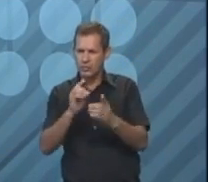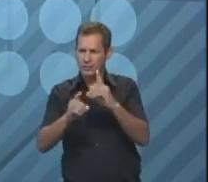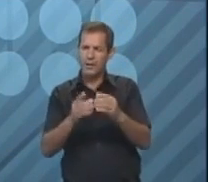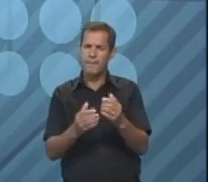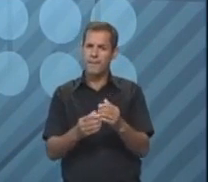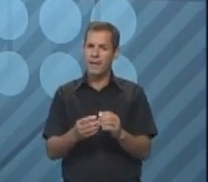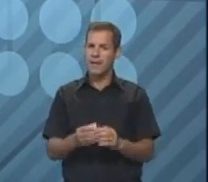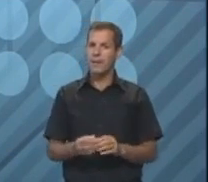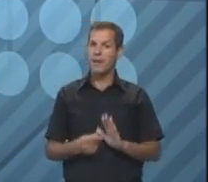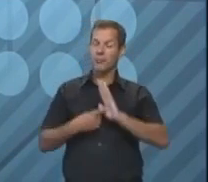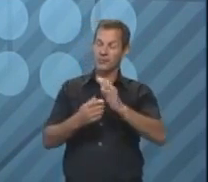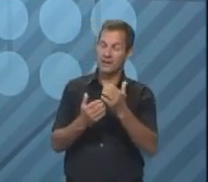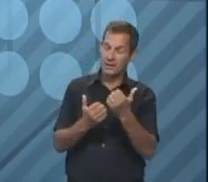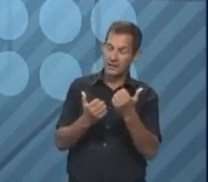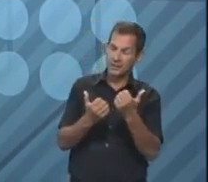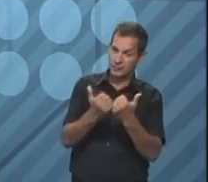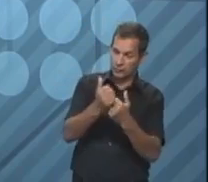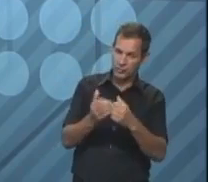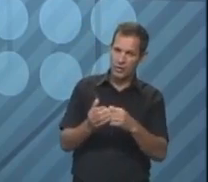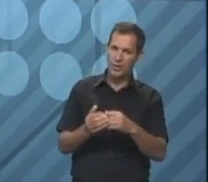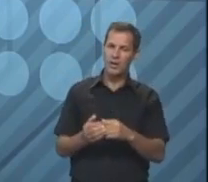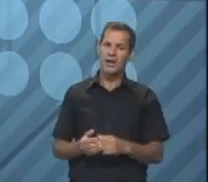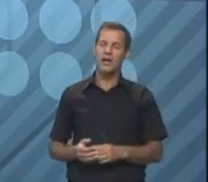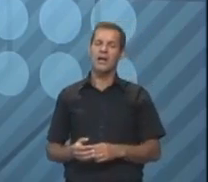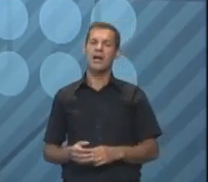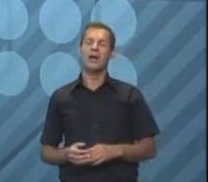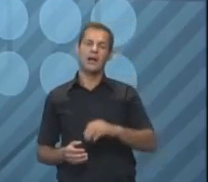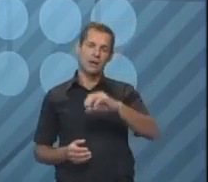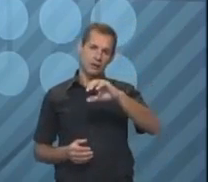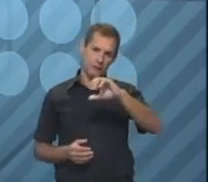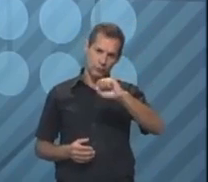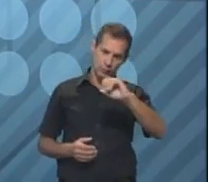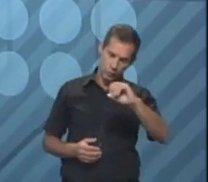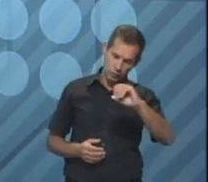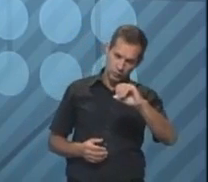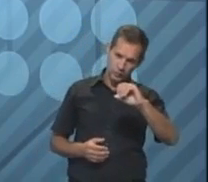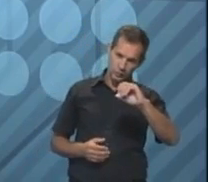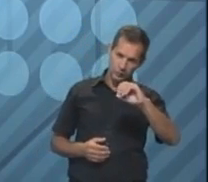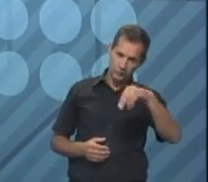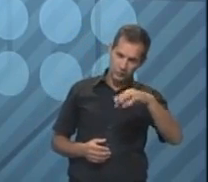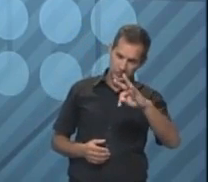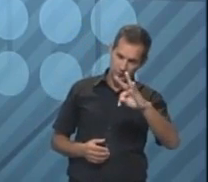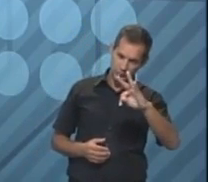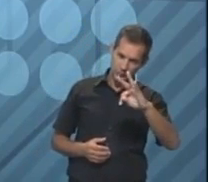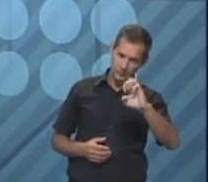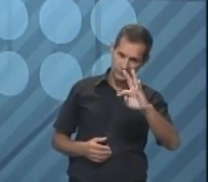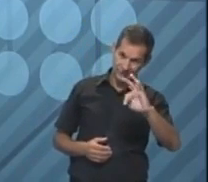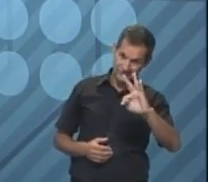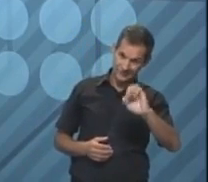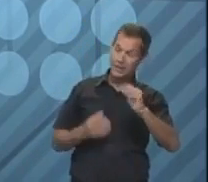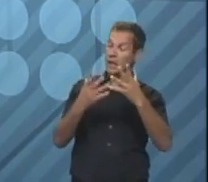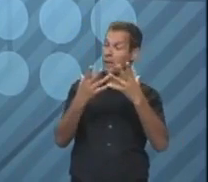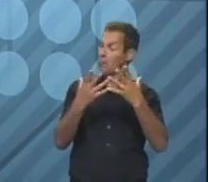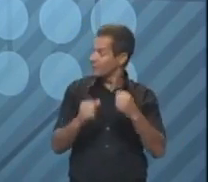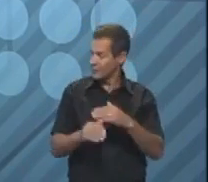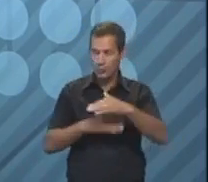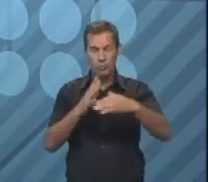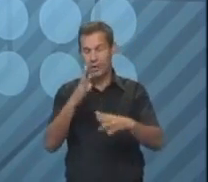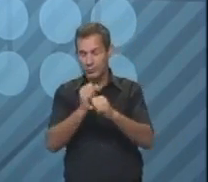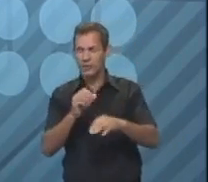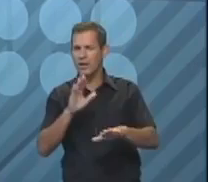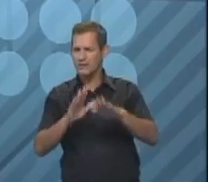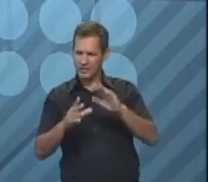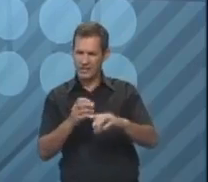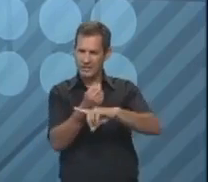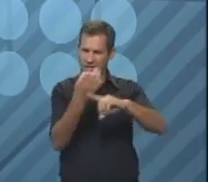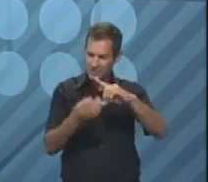a substituição a cosseno θ. Mas o que acontece com essa substituição? Ela não é válida para todos os casos. Então pode